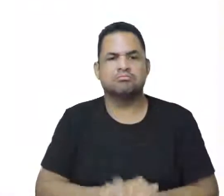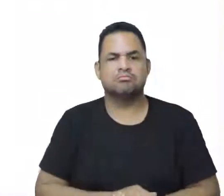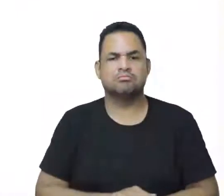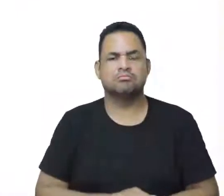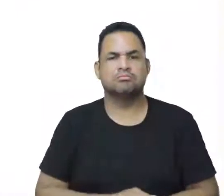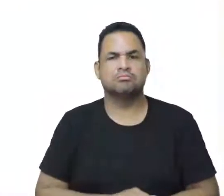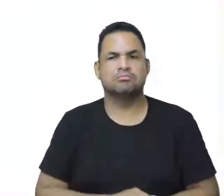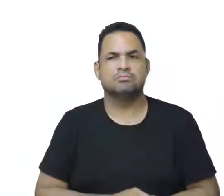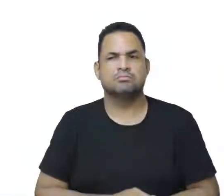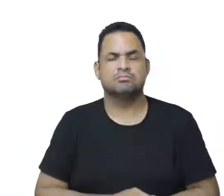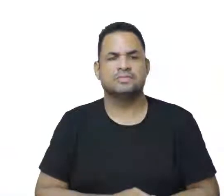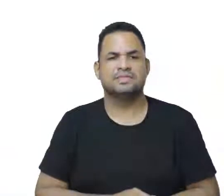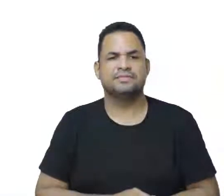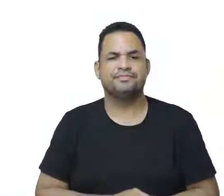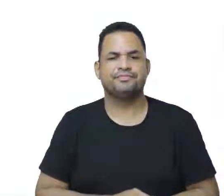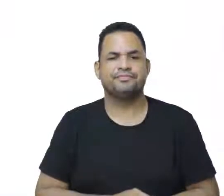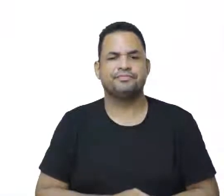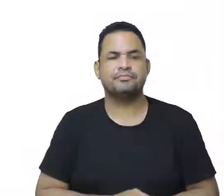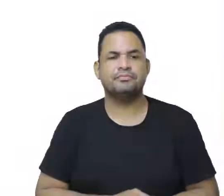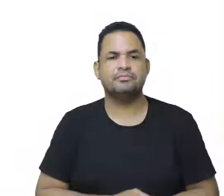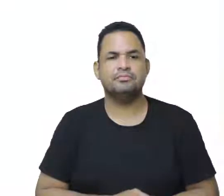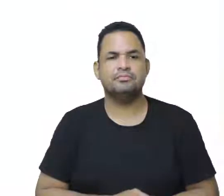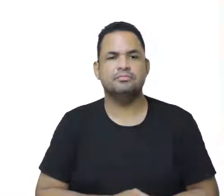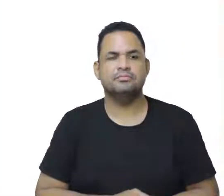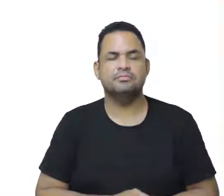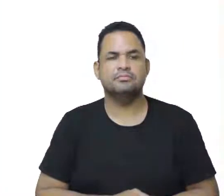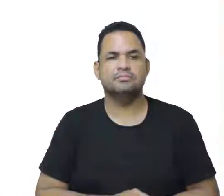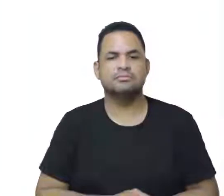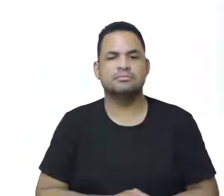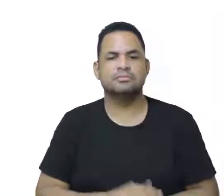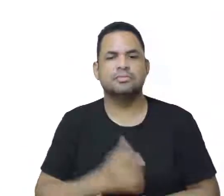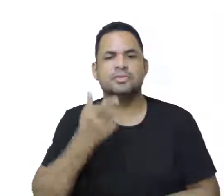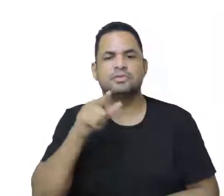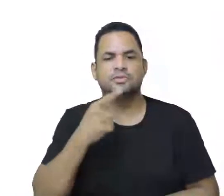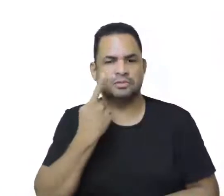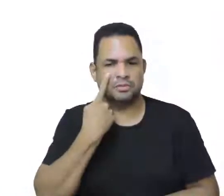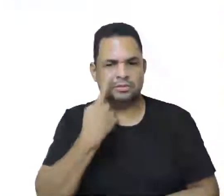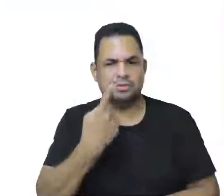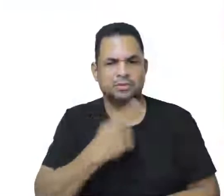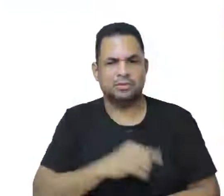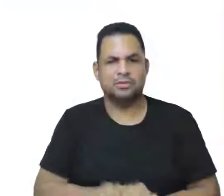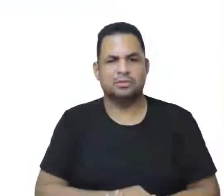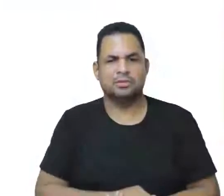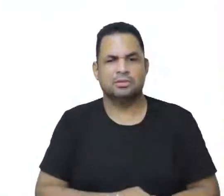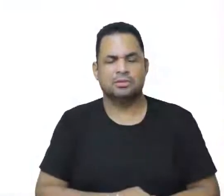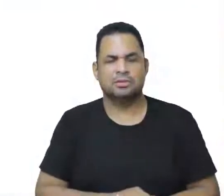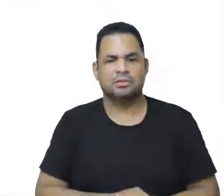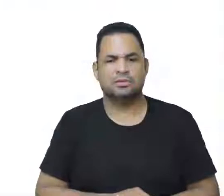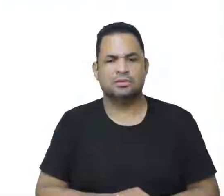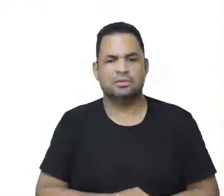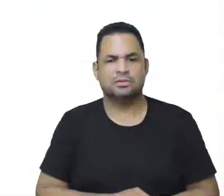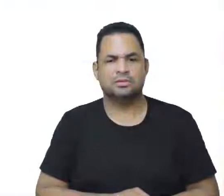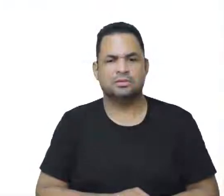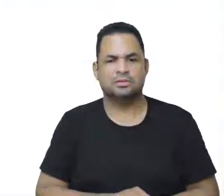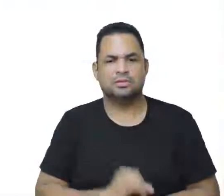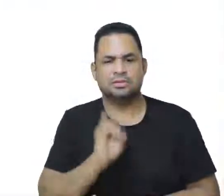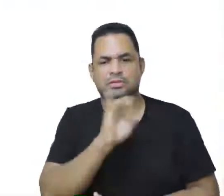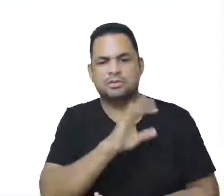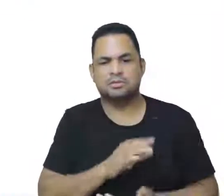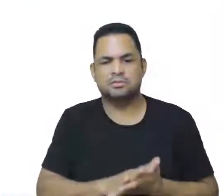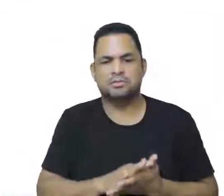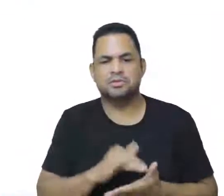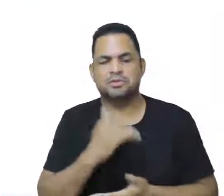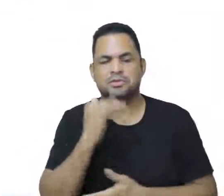Ok? Olha agora aí como ficou a destruiçãozinha aí, olha. Novamente, uma chave aí mostrando essa